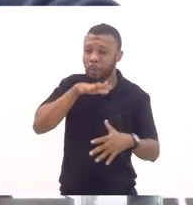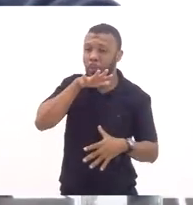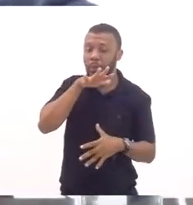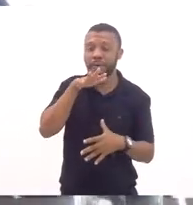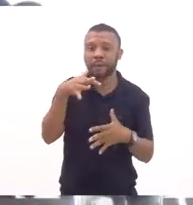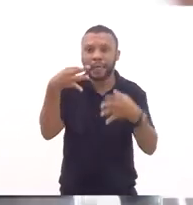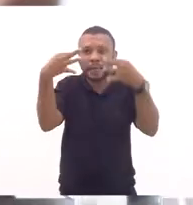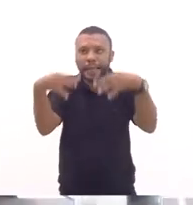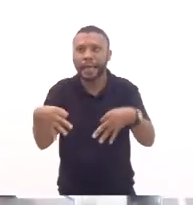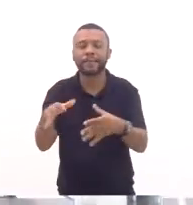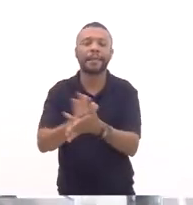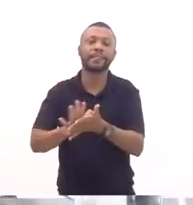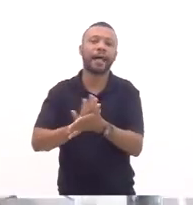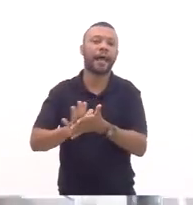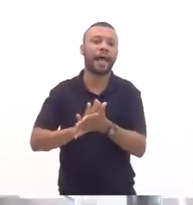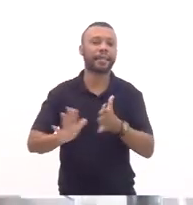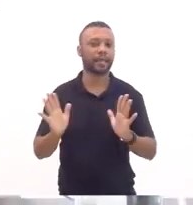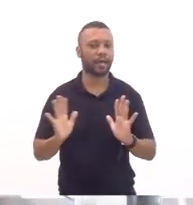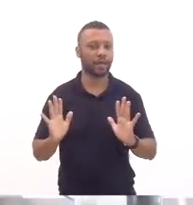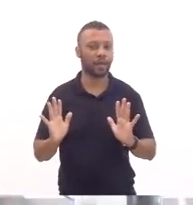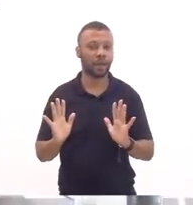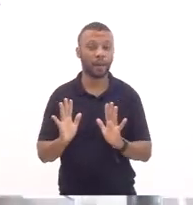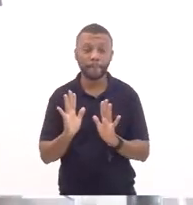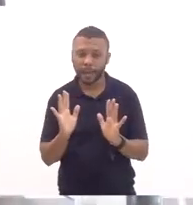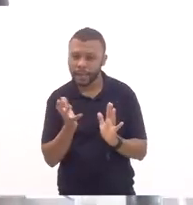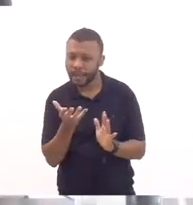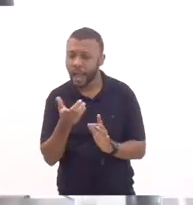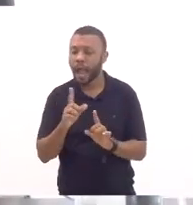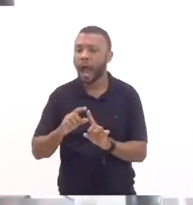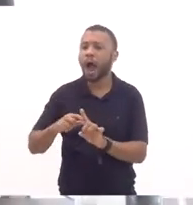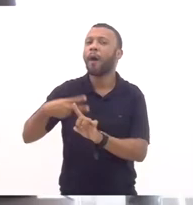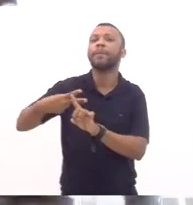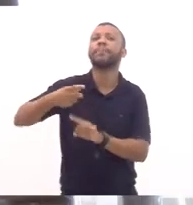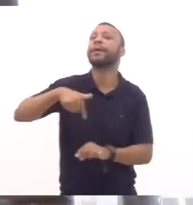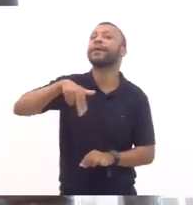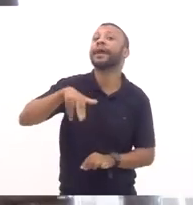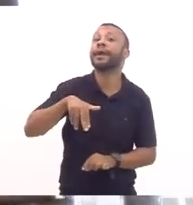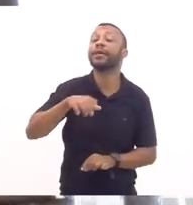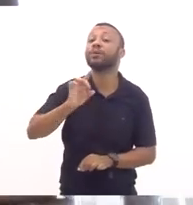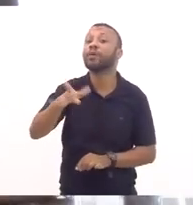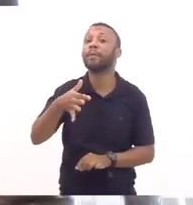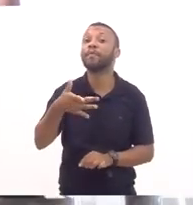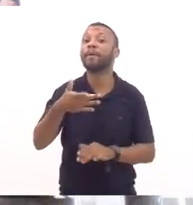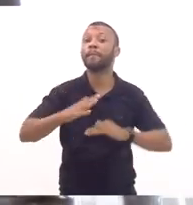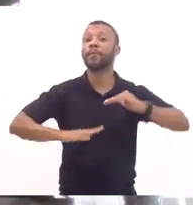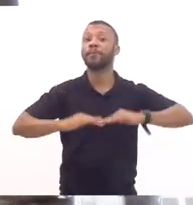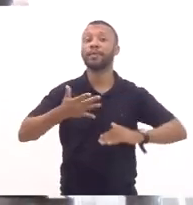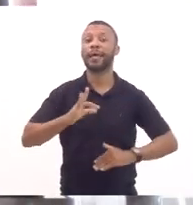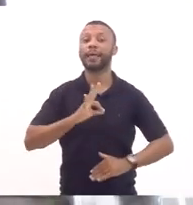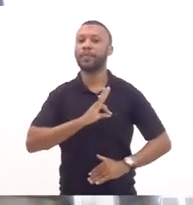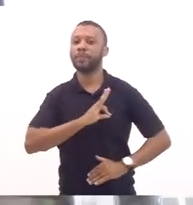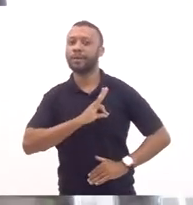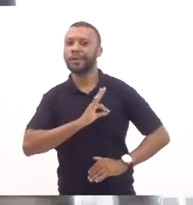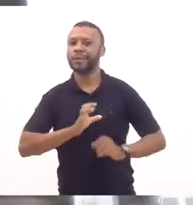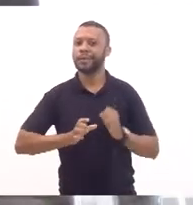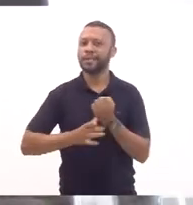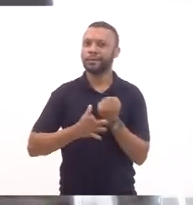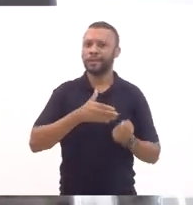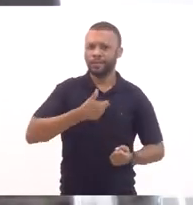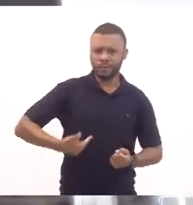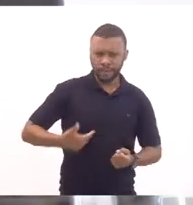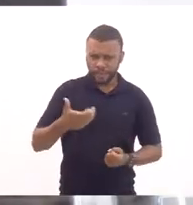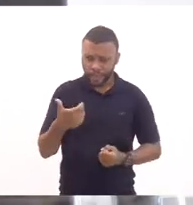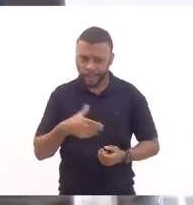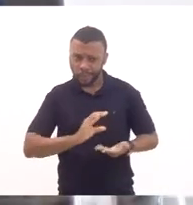nada. Agora, eles querem dar aumento para quem? Segurança pública. Eles querem dar aumento para esse tipo de pessoas